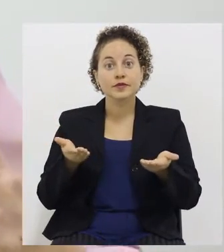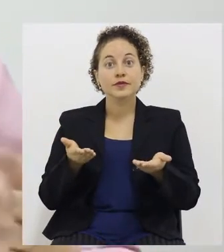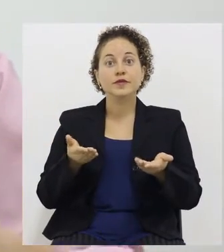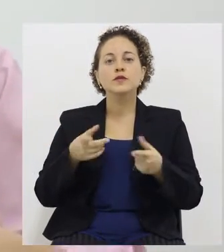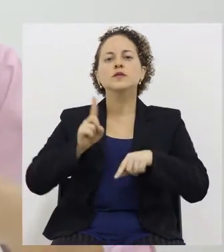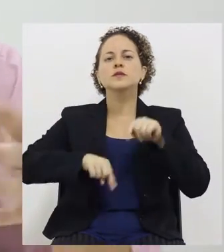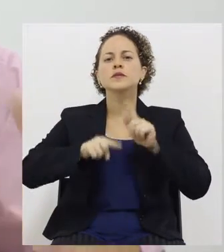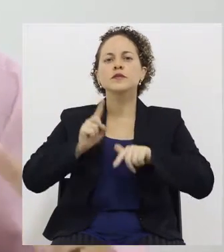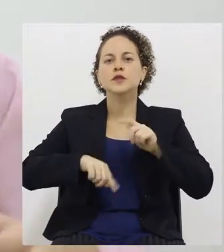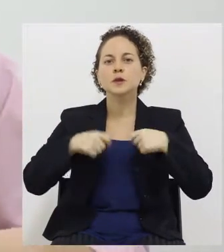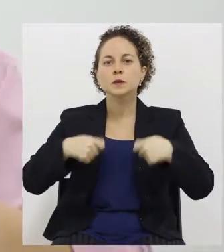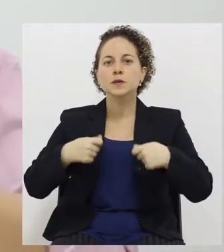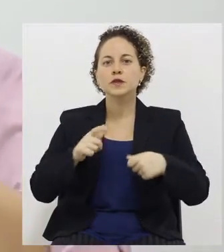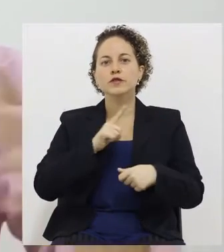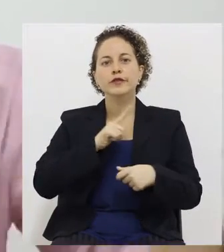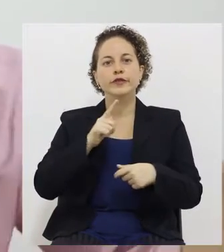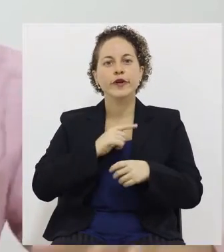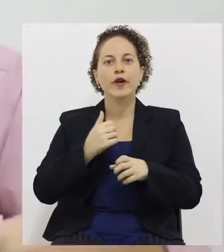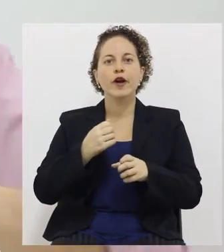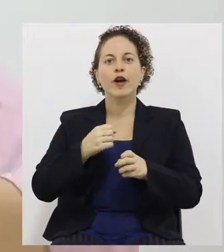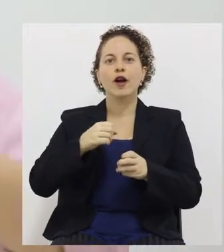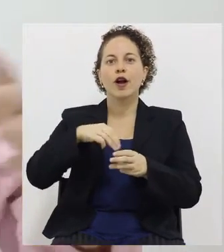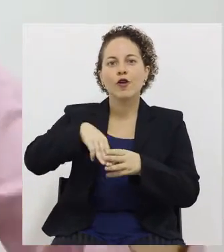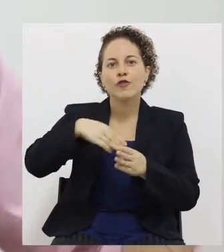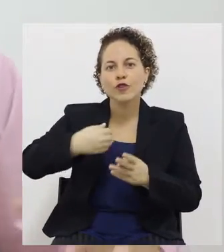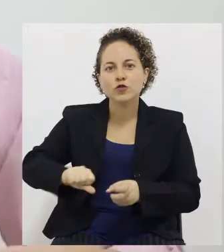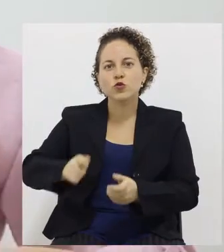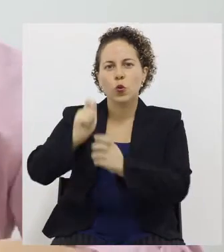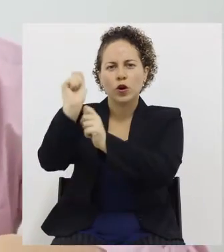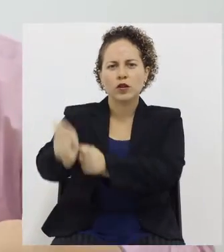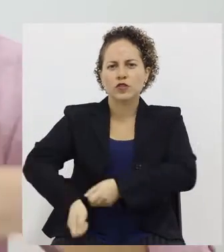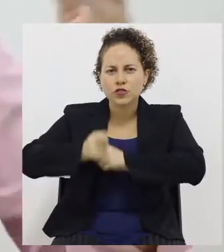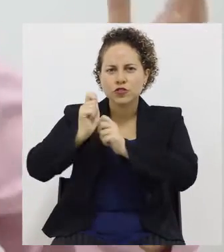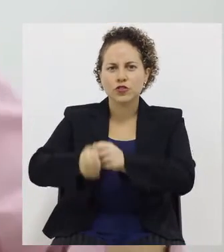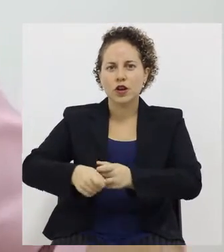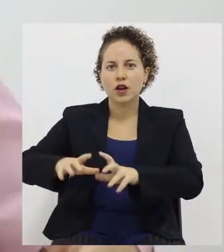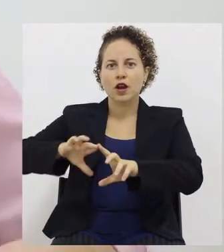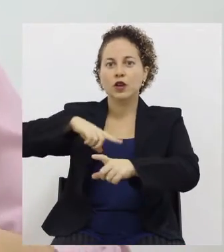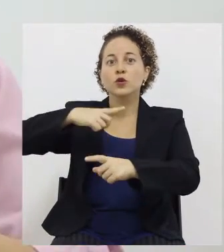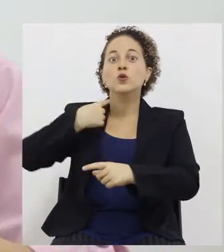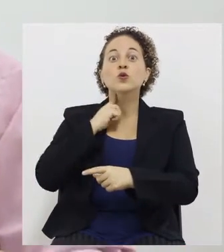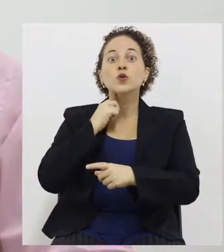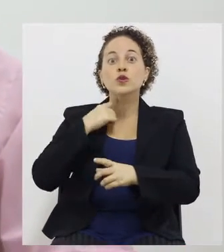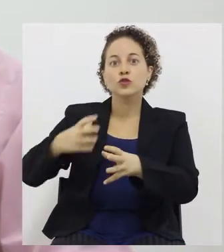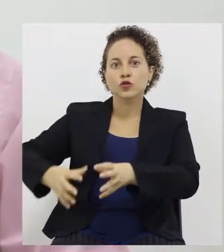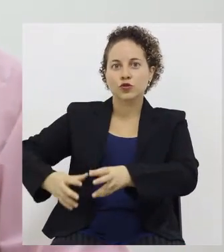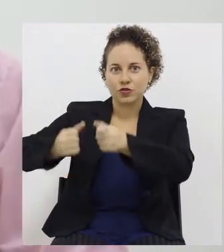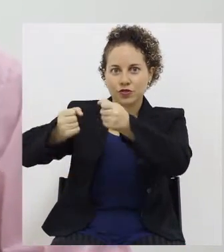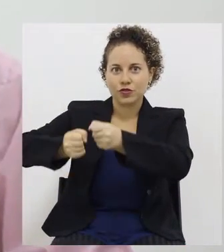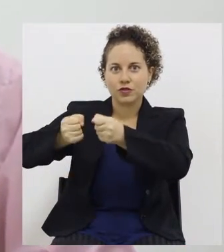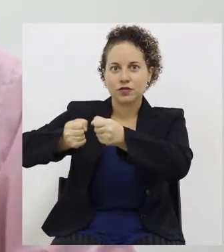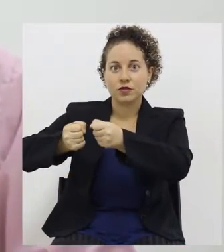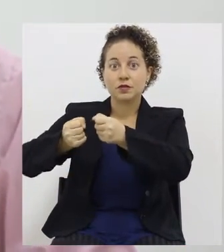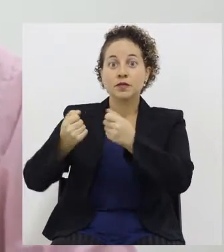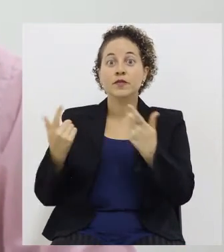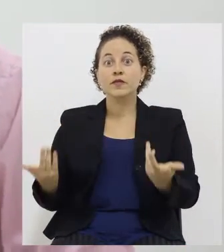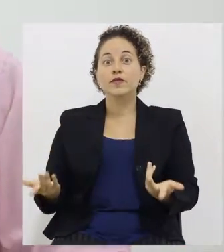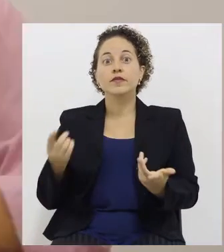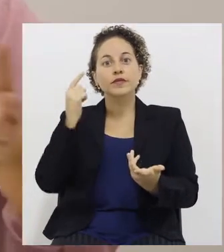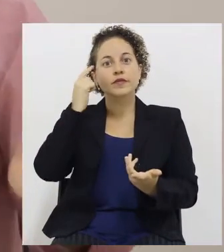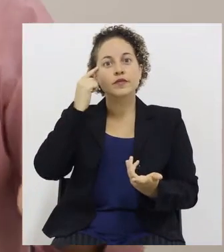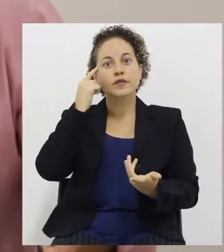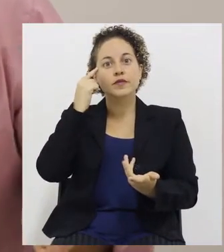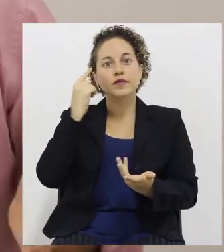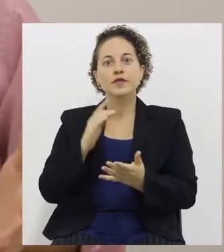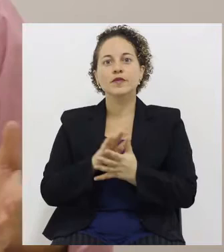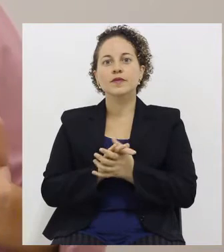listar os materiais que a gente precisa ter, né? As vassouras, a enxada, o saco de lixo. Talvez seja isso. Você pode